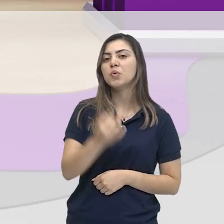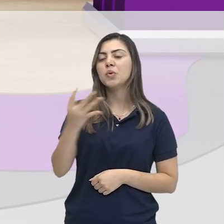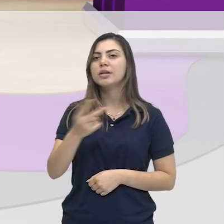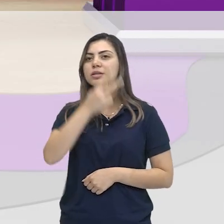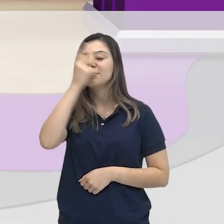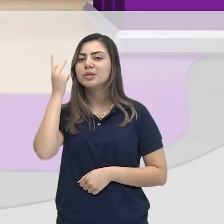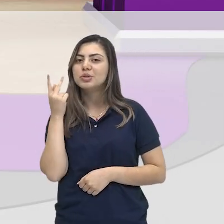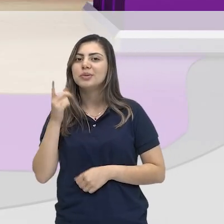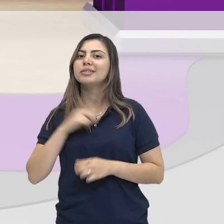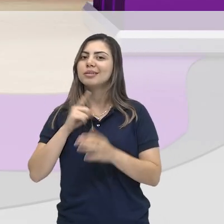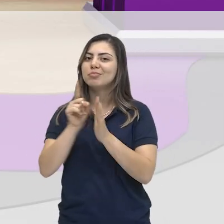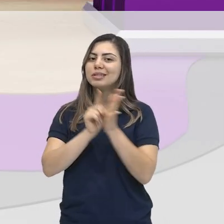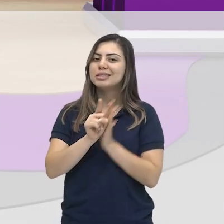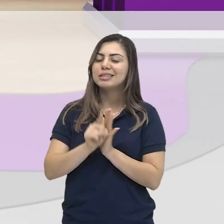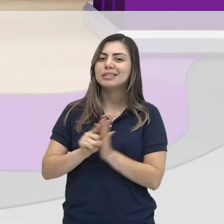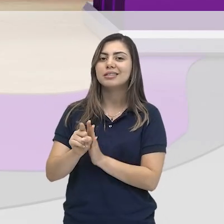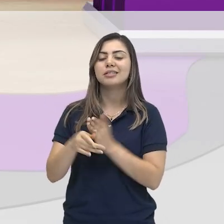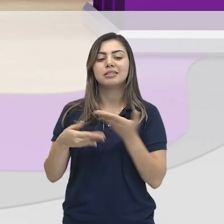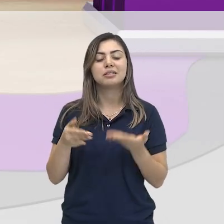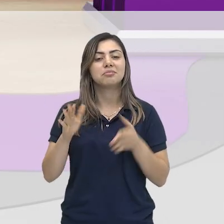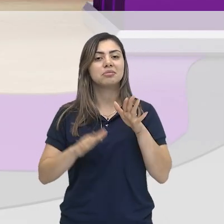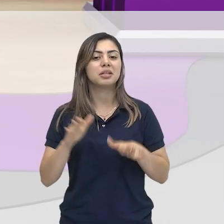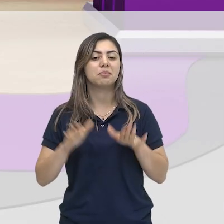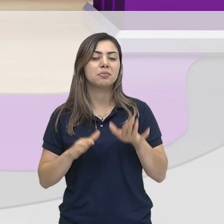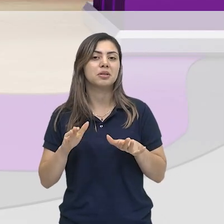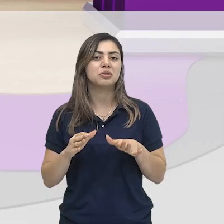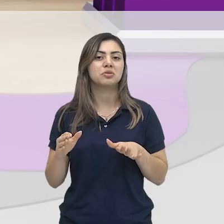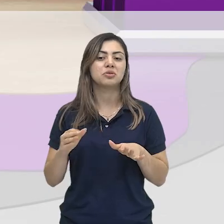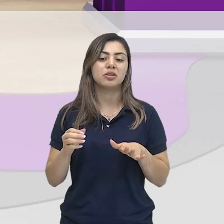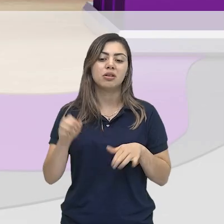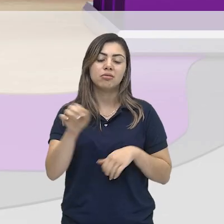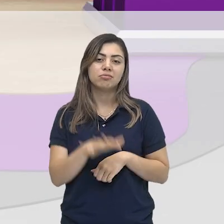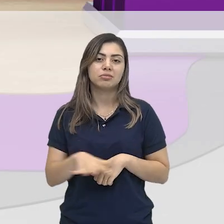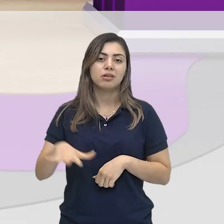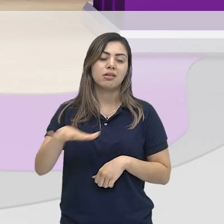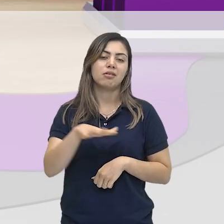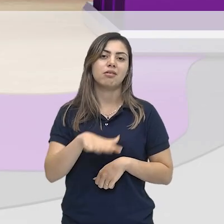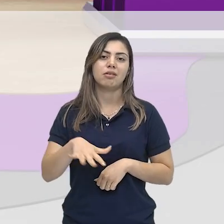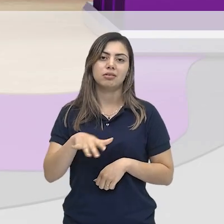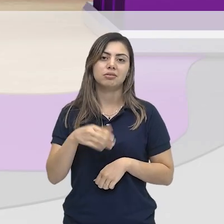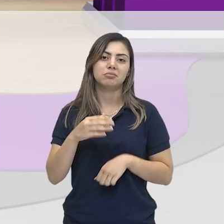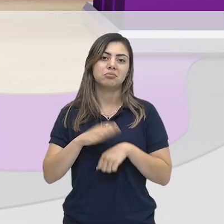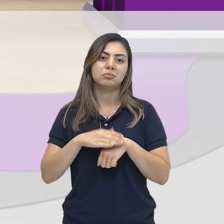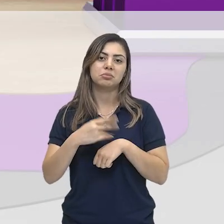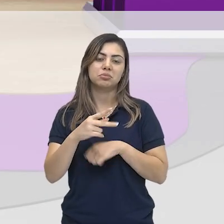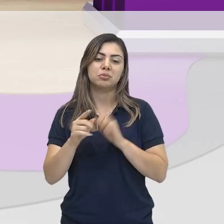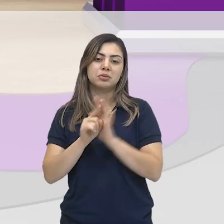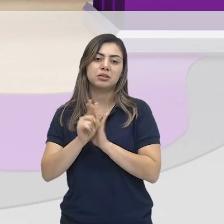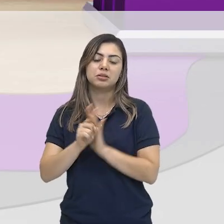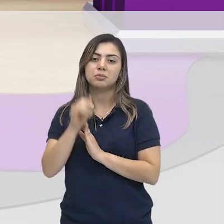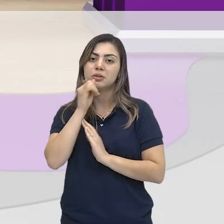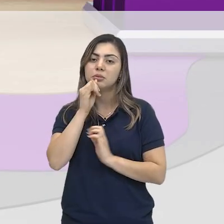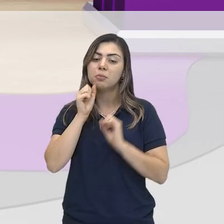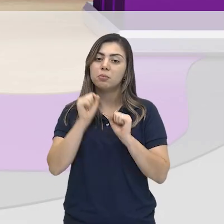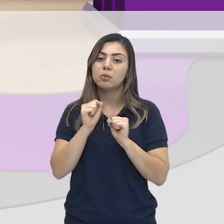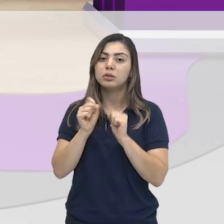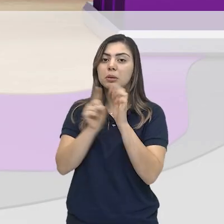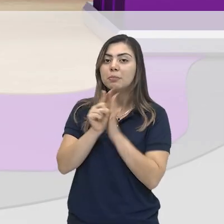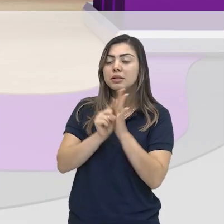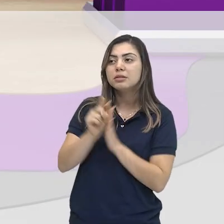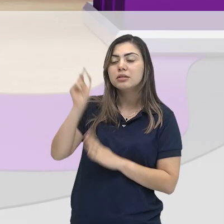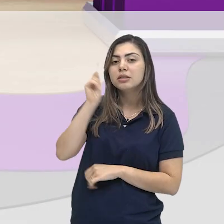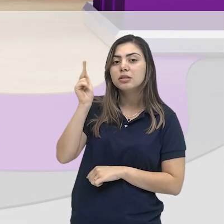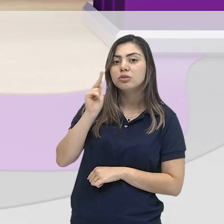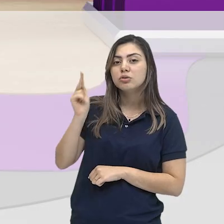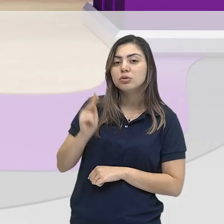de pessoas, então tudo depende da natureza do teu universo. Ela pode ser feita com coleta de dados históricos, buscando